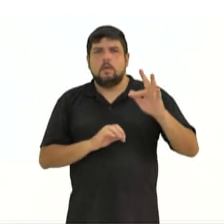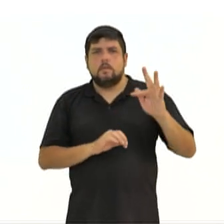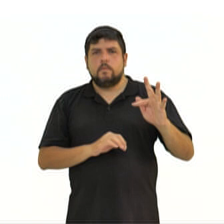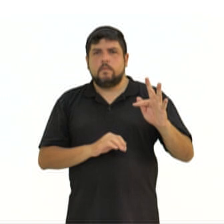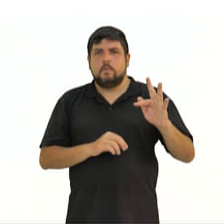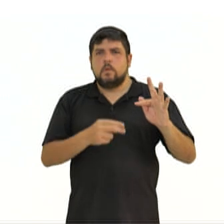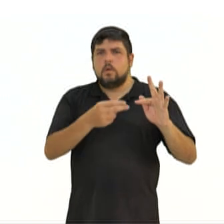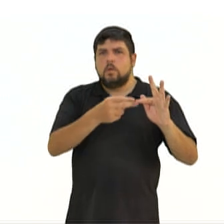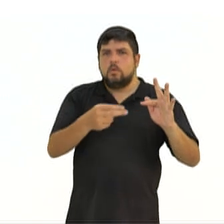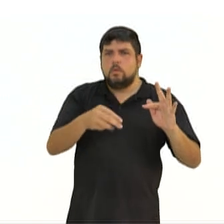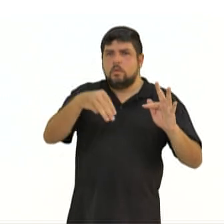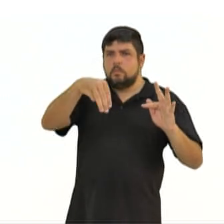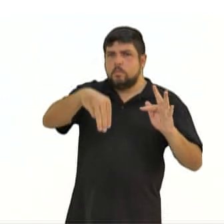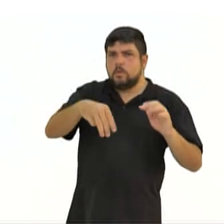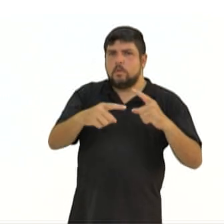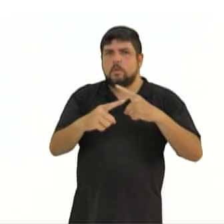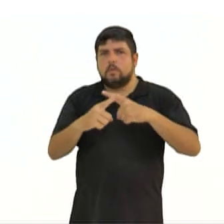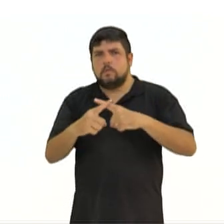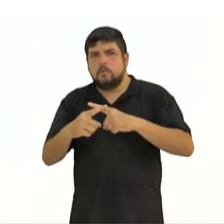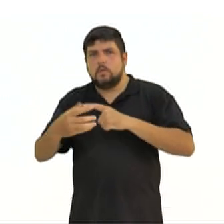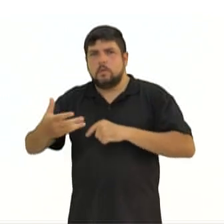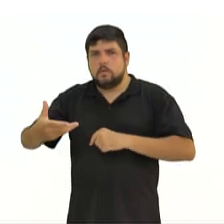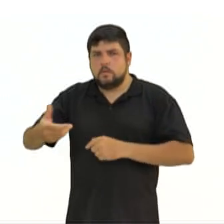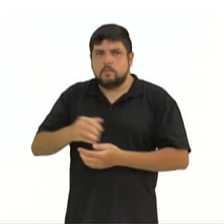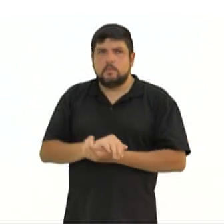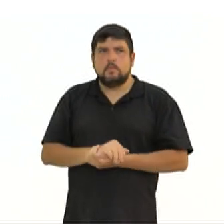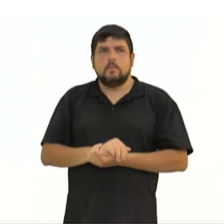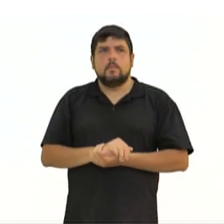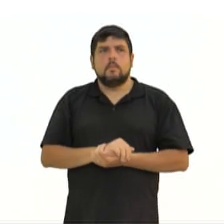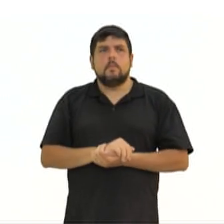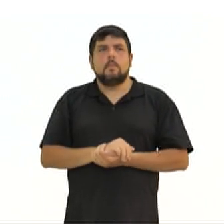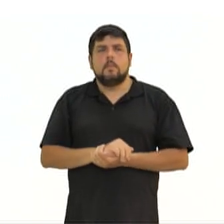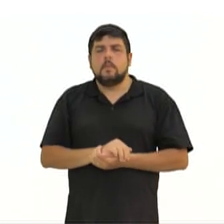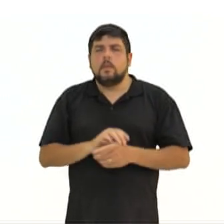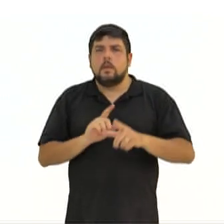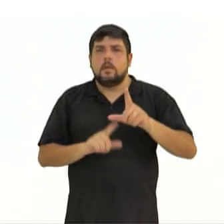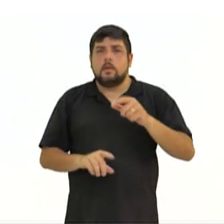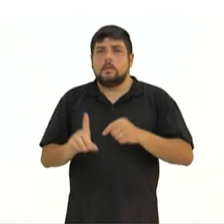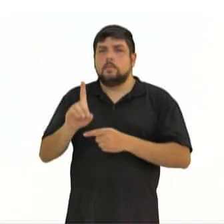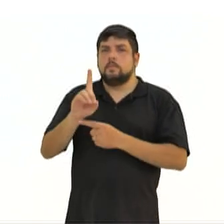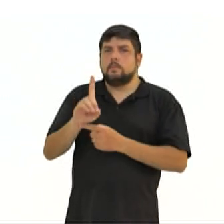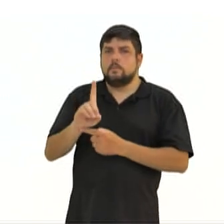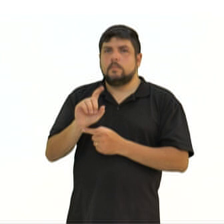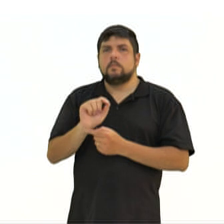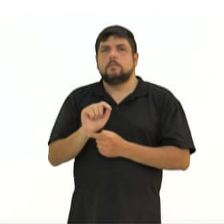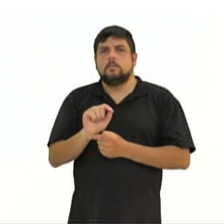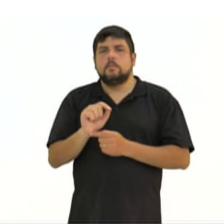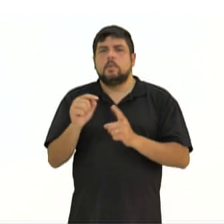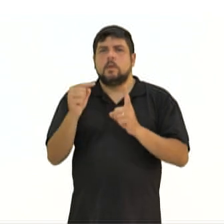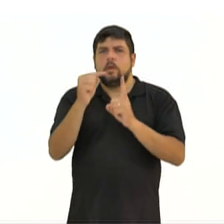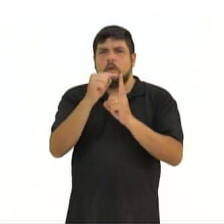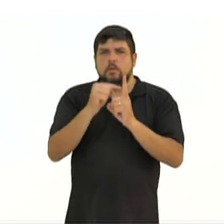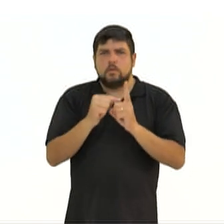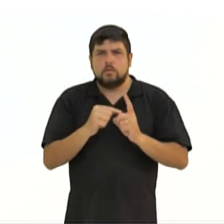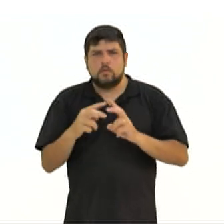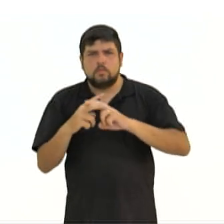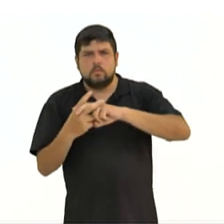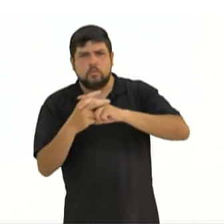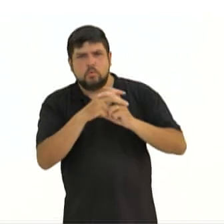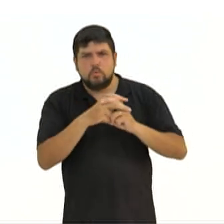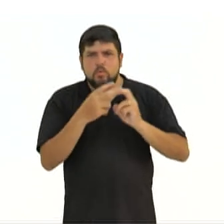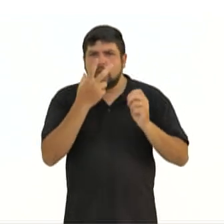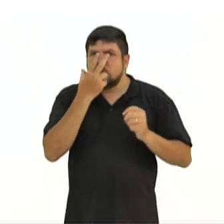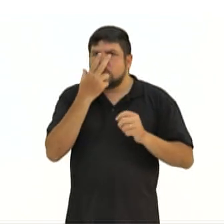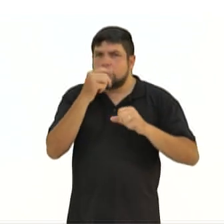vezes aceleração. E na letra D, nós temos aqui, né, um tipo de luta, né, um boxe,